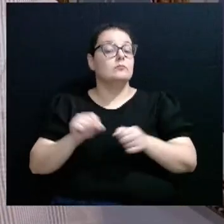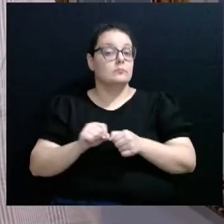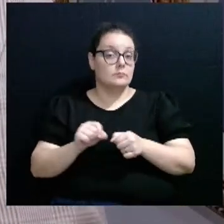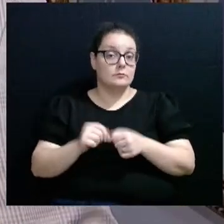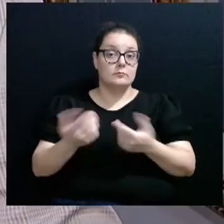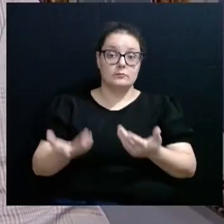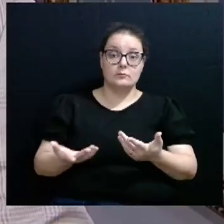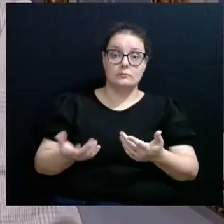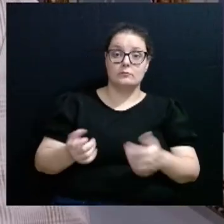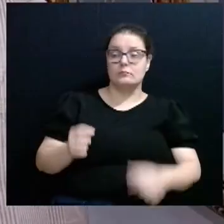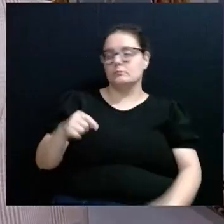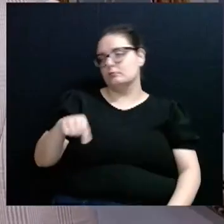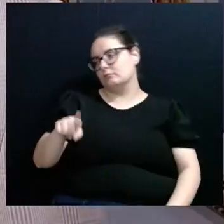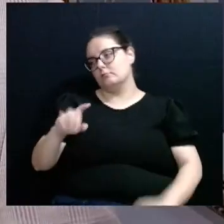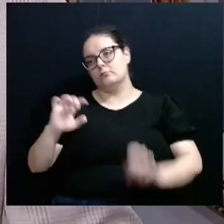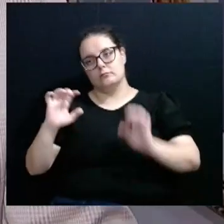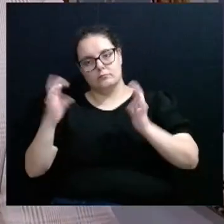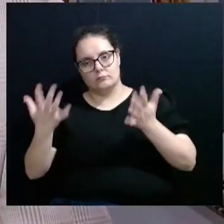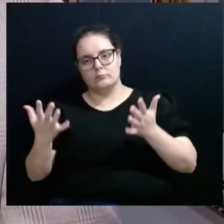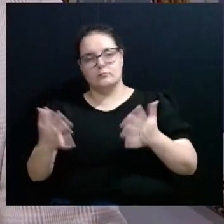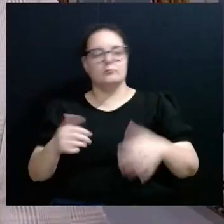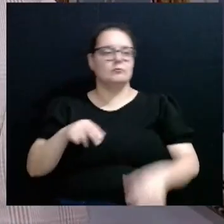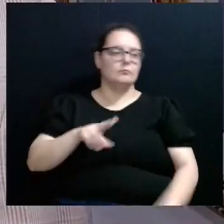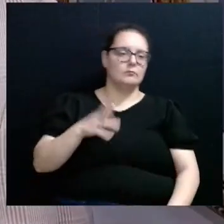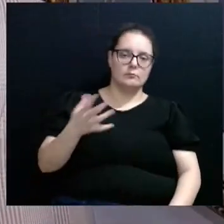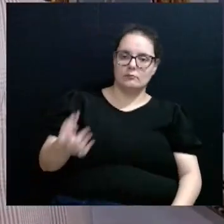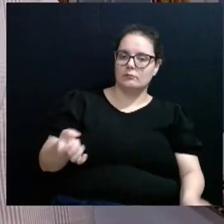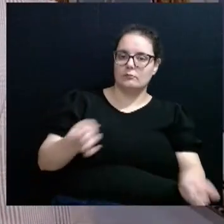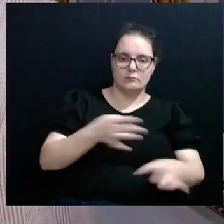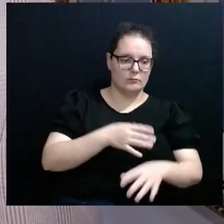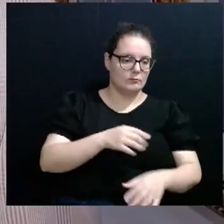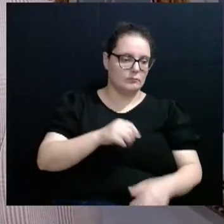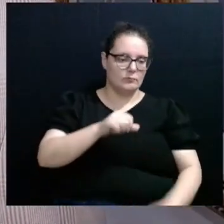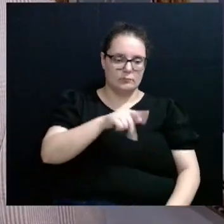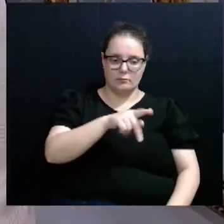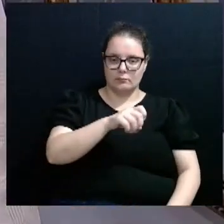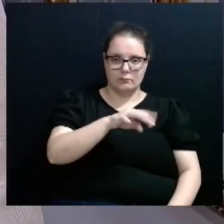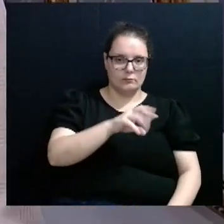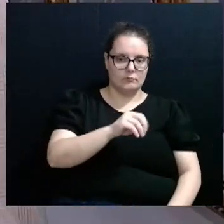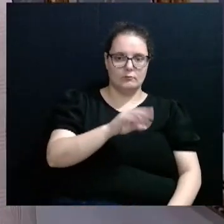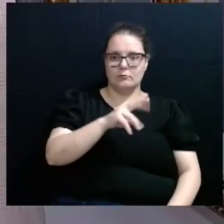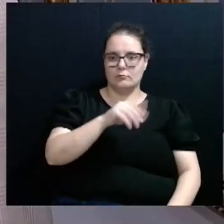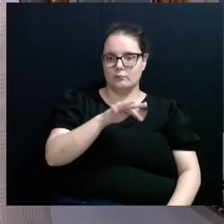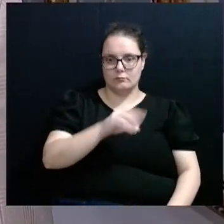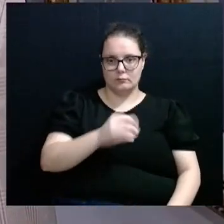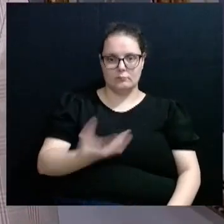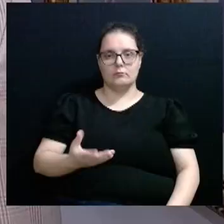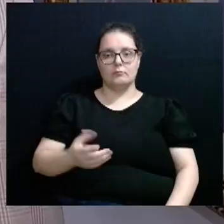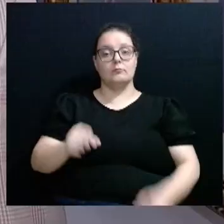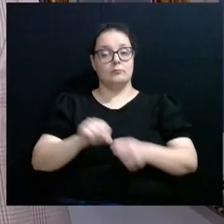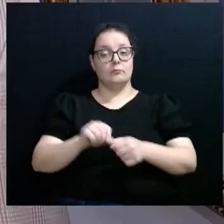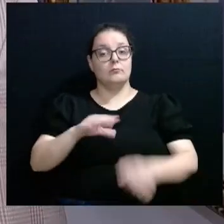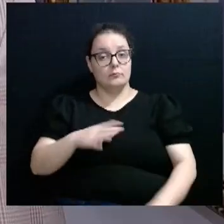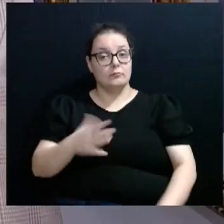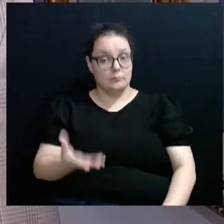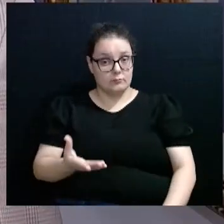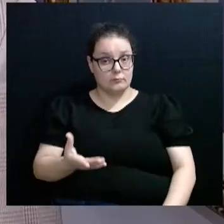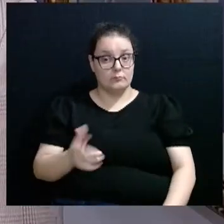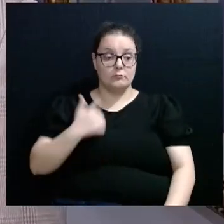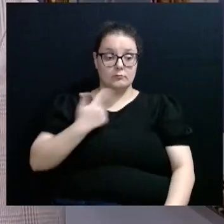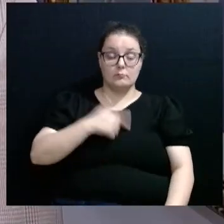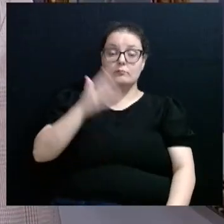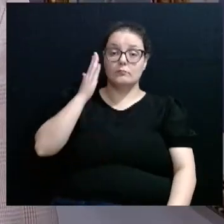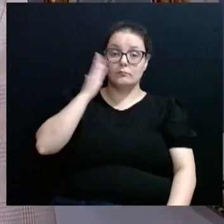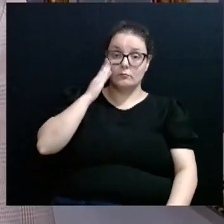evento, ou combate a um ponto de tráfico, uma operação definida pelo município. Nós entendemos que pode